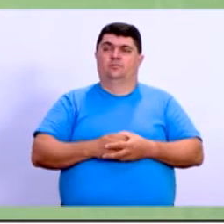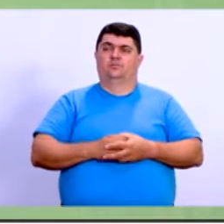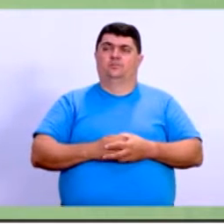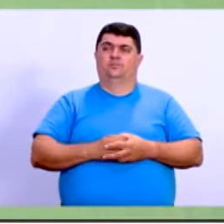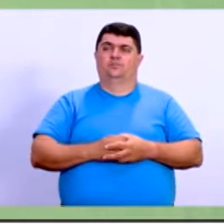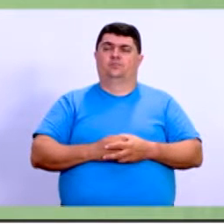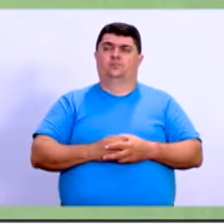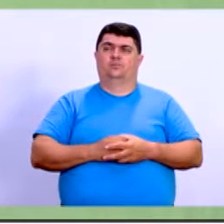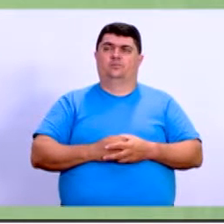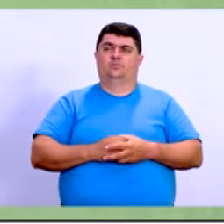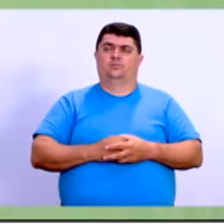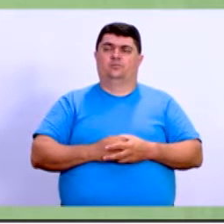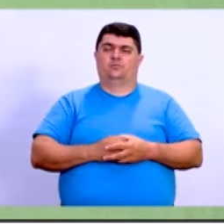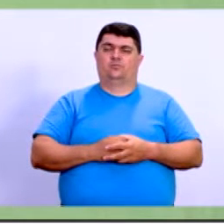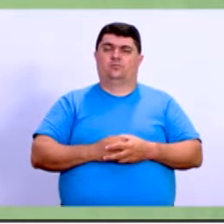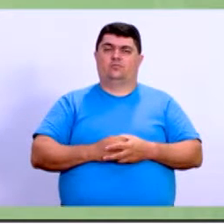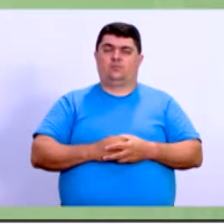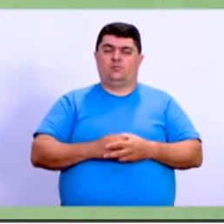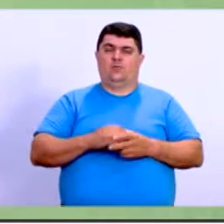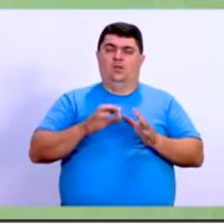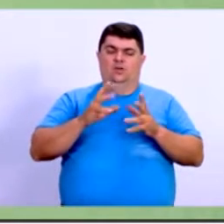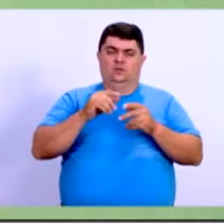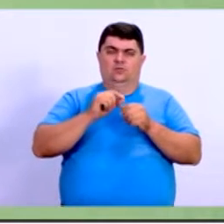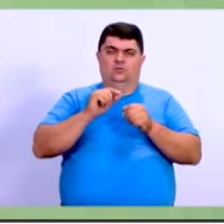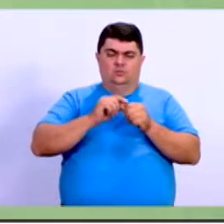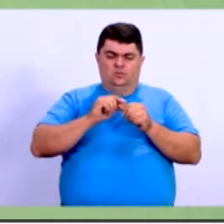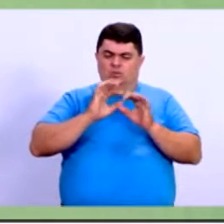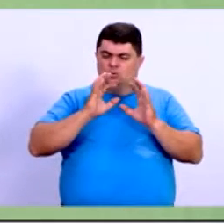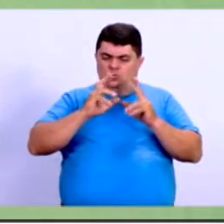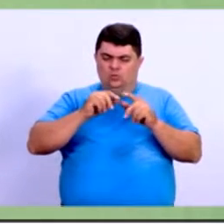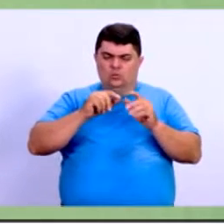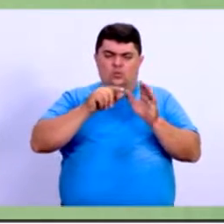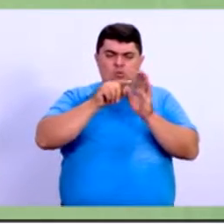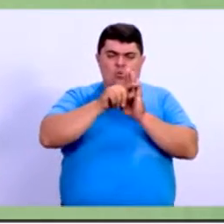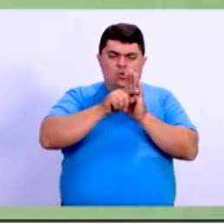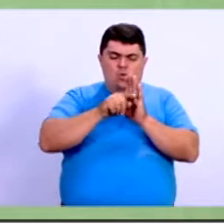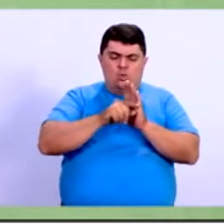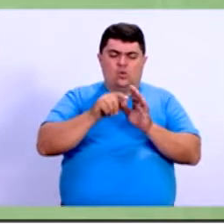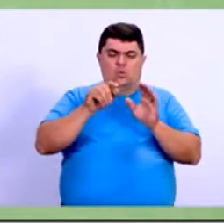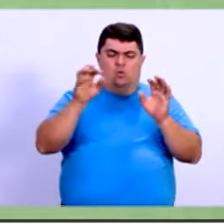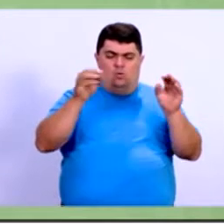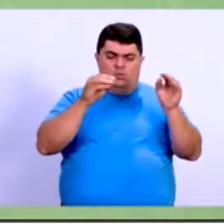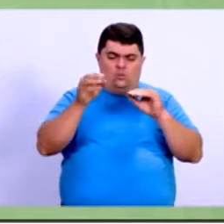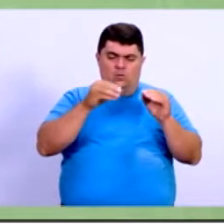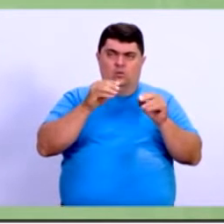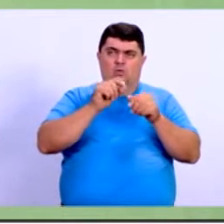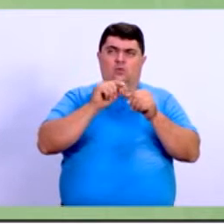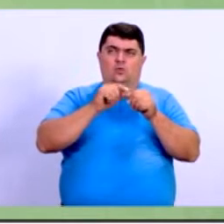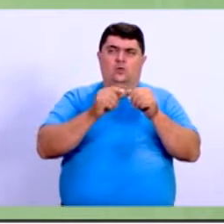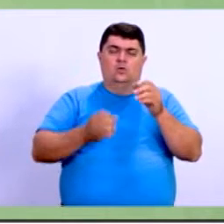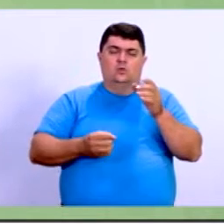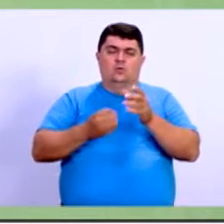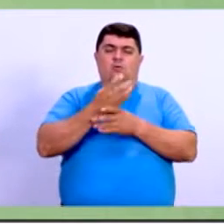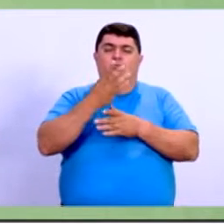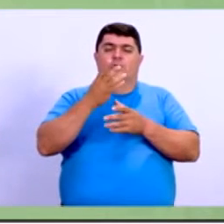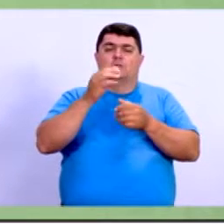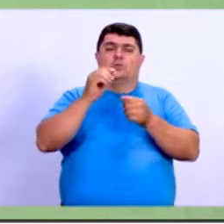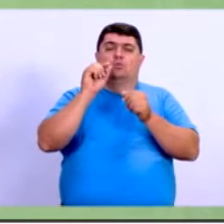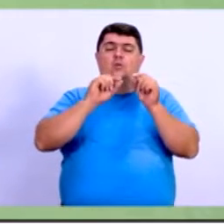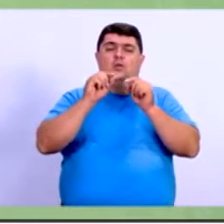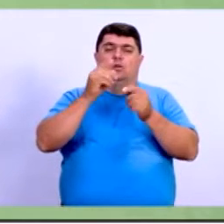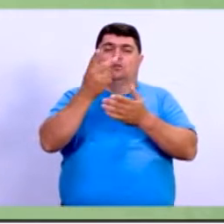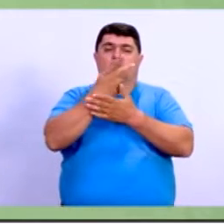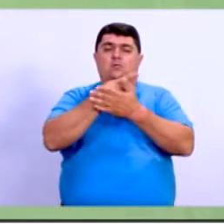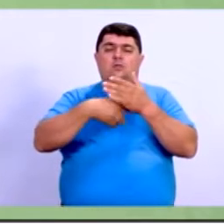Após a identificação e tabulação dos requisitos, o analista deverá criar os diagramas de caso de